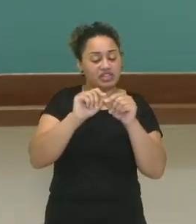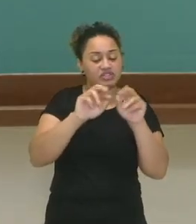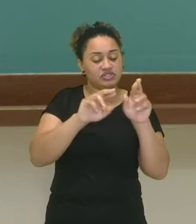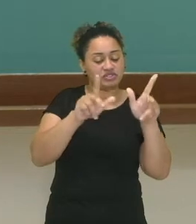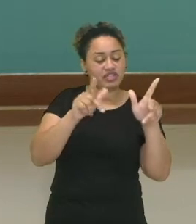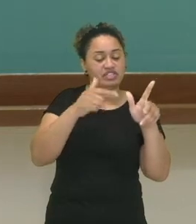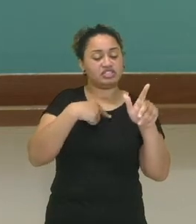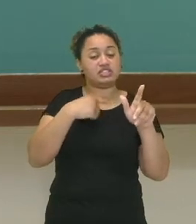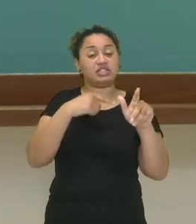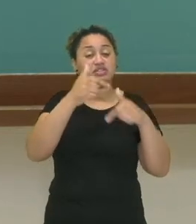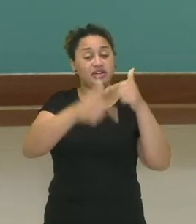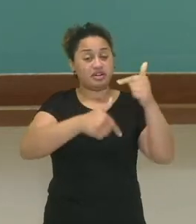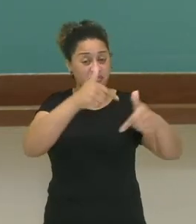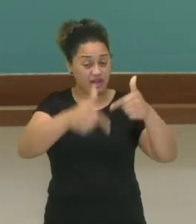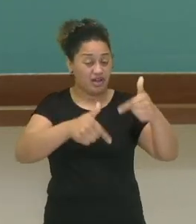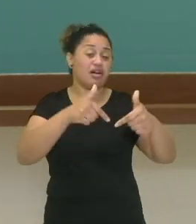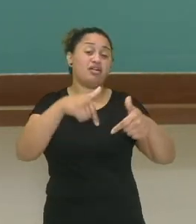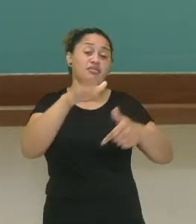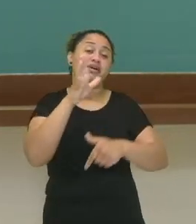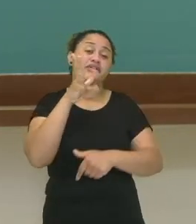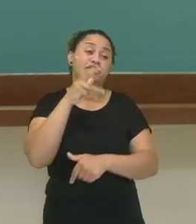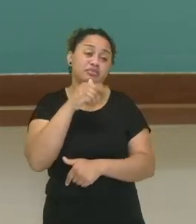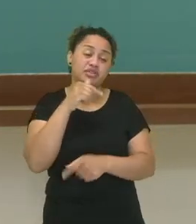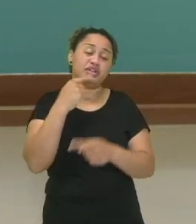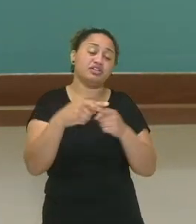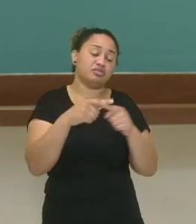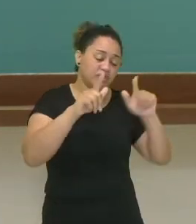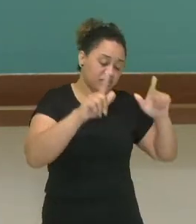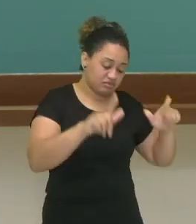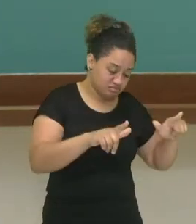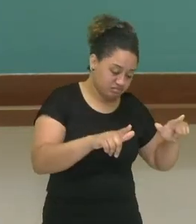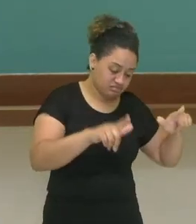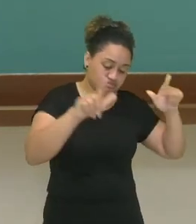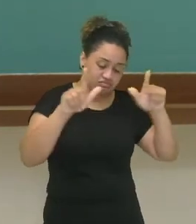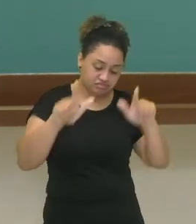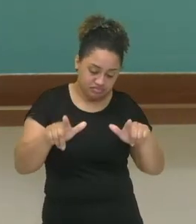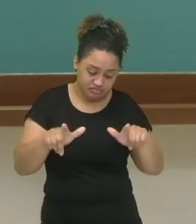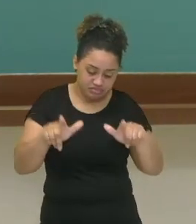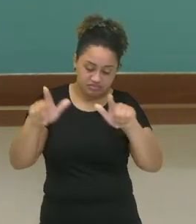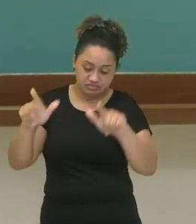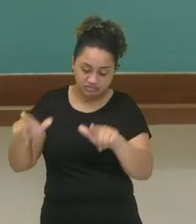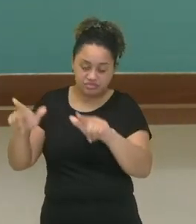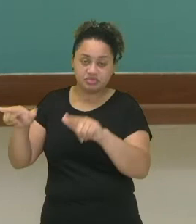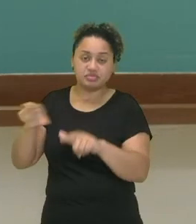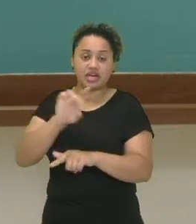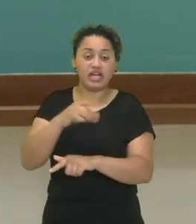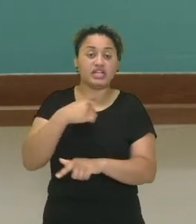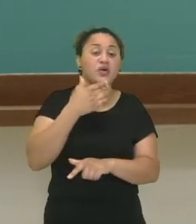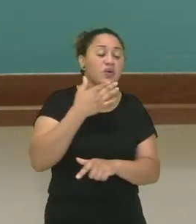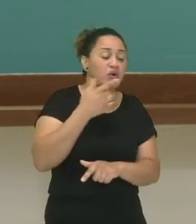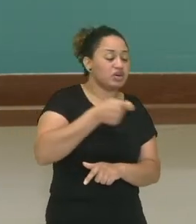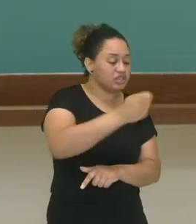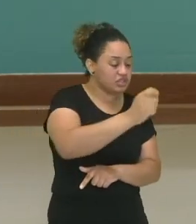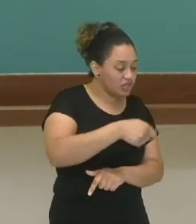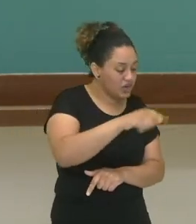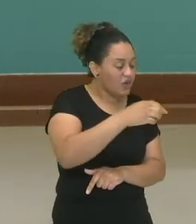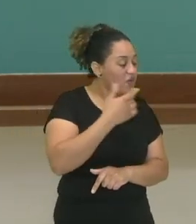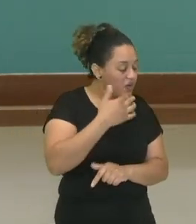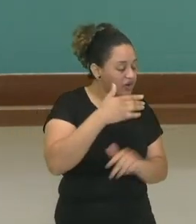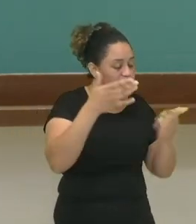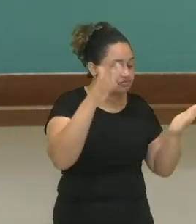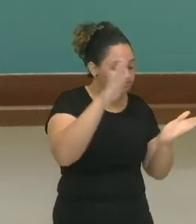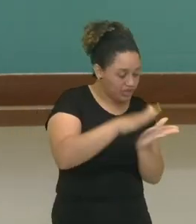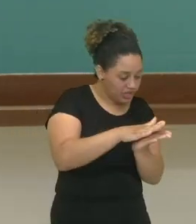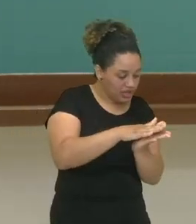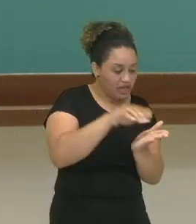trabalho é mais demorado, porque vai ter que fazer uma matriz para cada cor, para você passar a tinta e depois fazer o processo